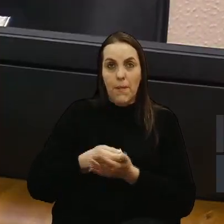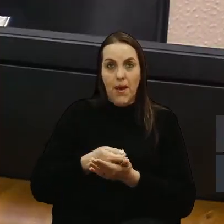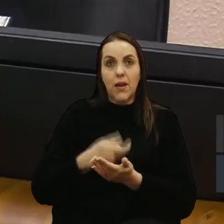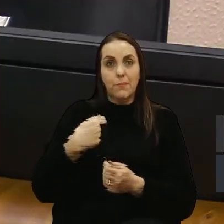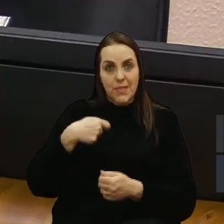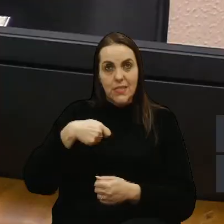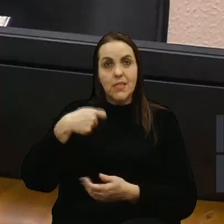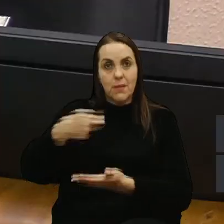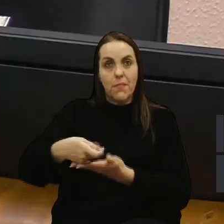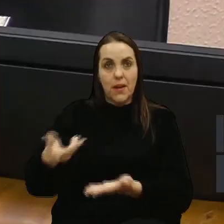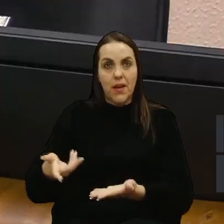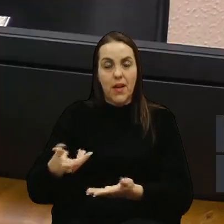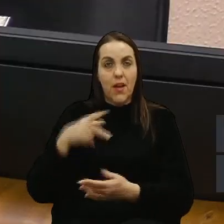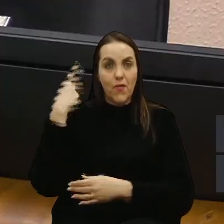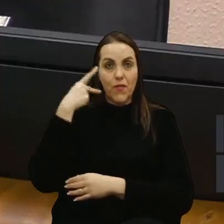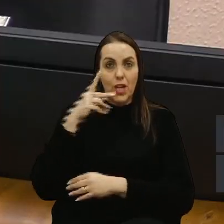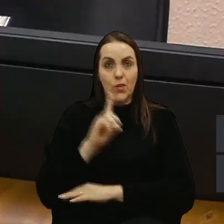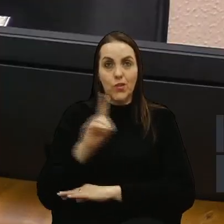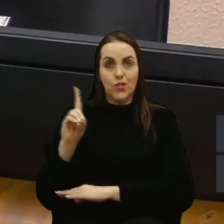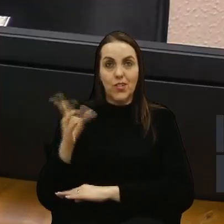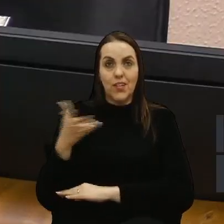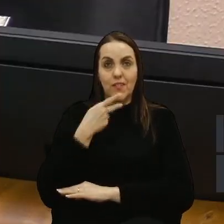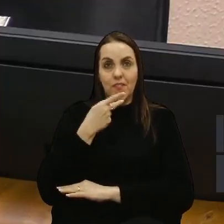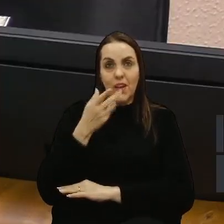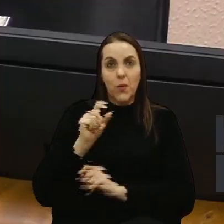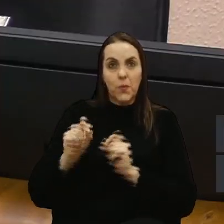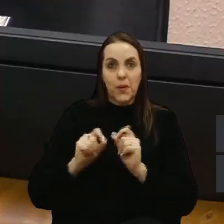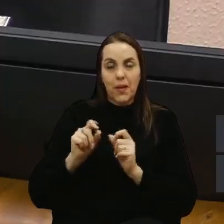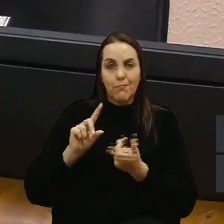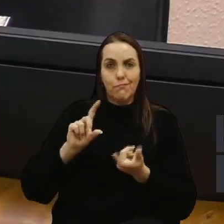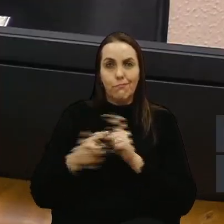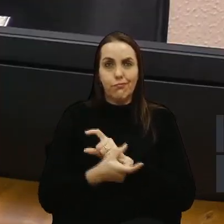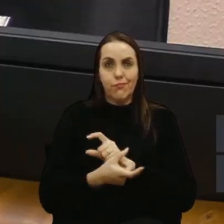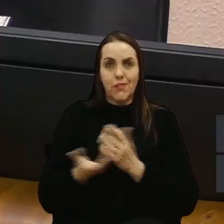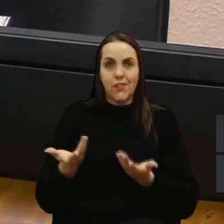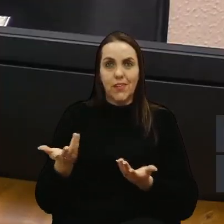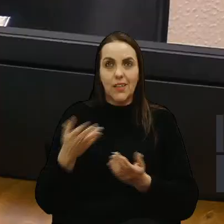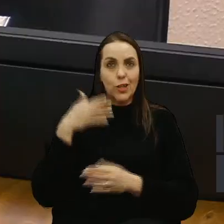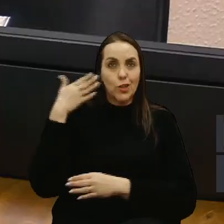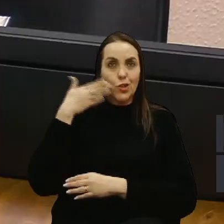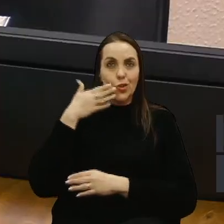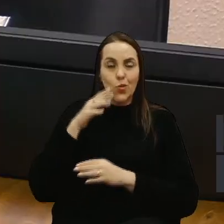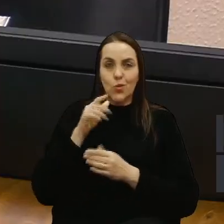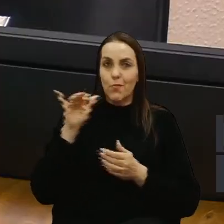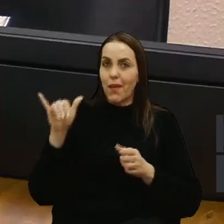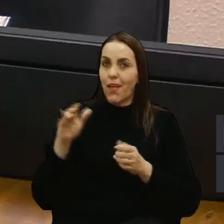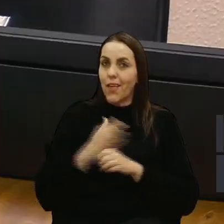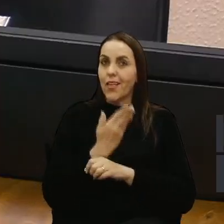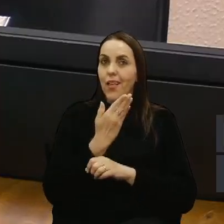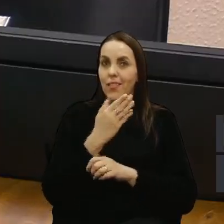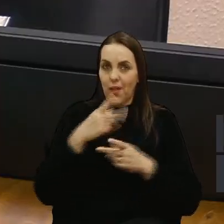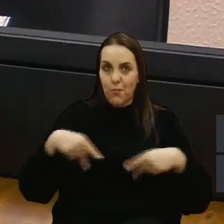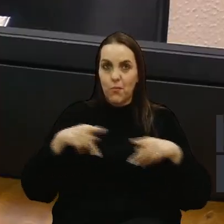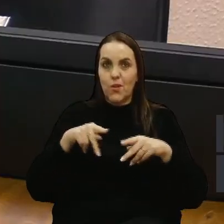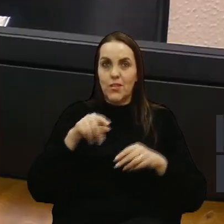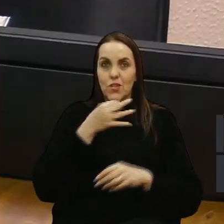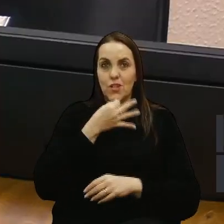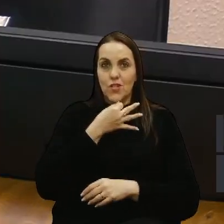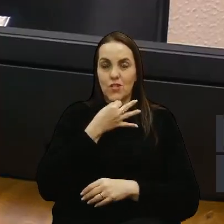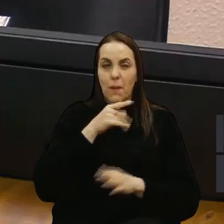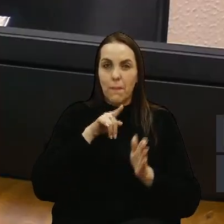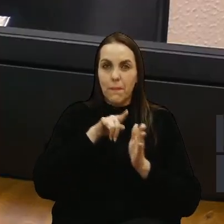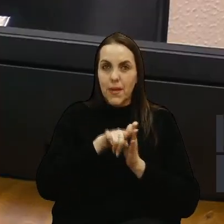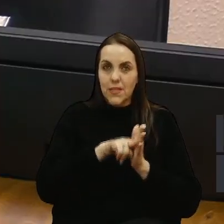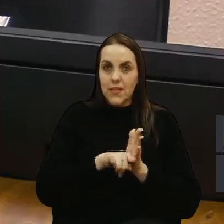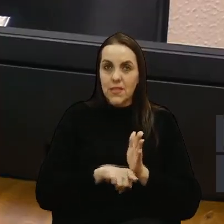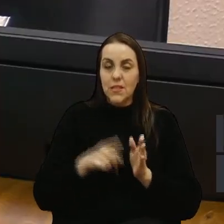um vereador da direita dizer que distorcer totalmente o discurso para enganar a população caxiense. Pesquise. Veja que